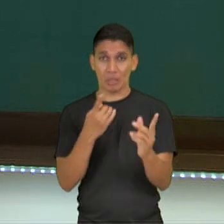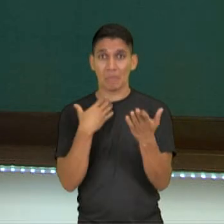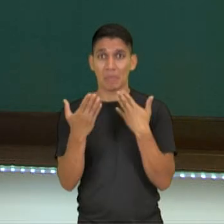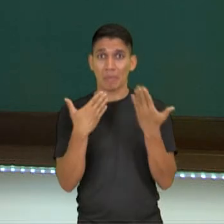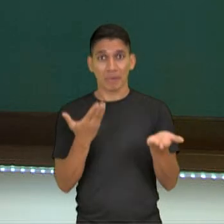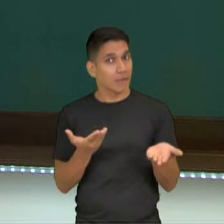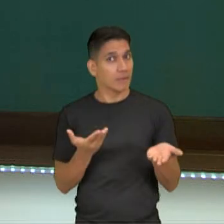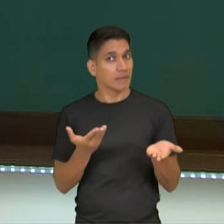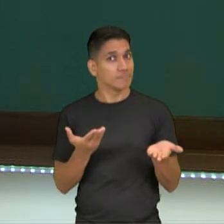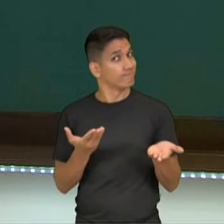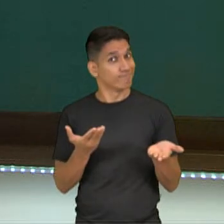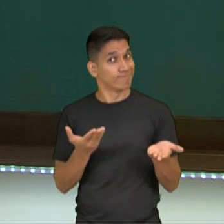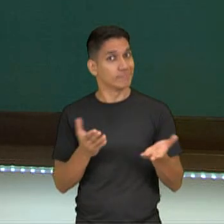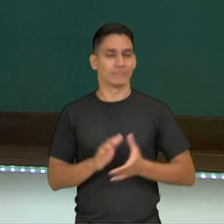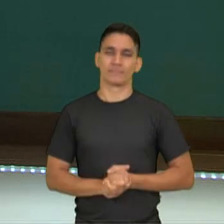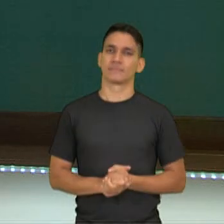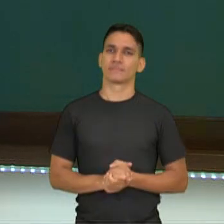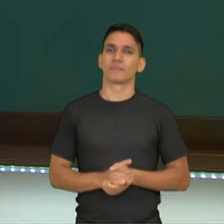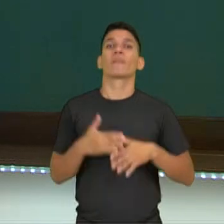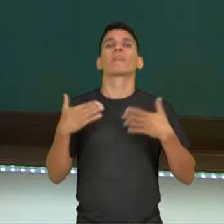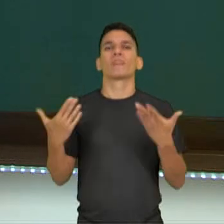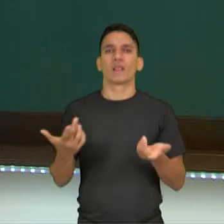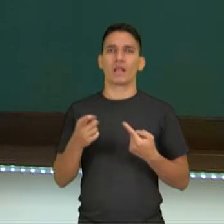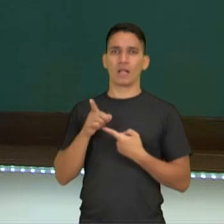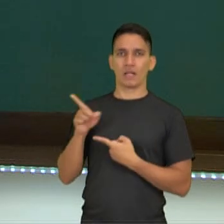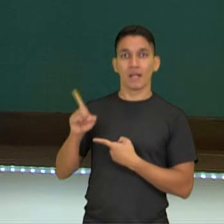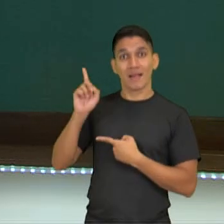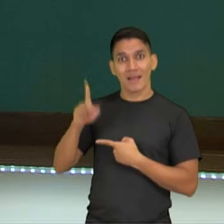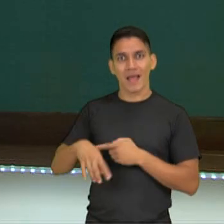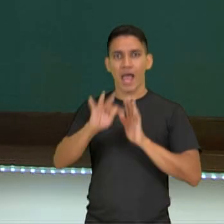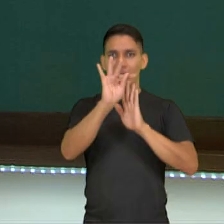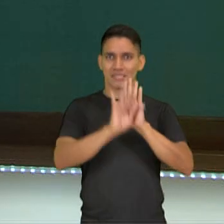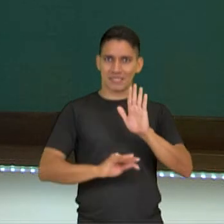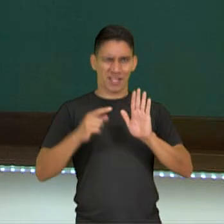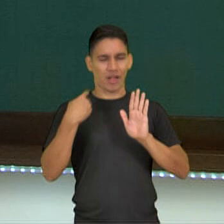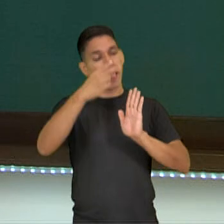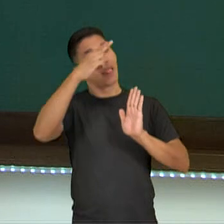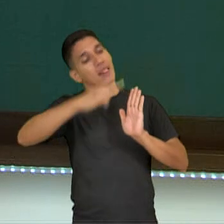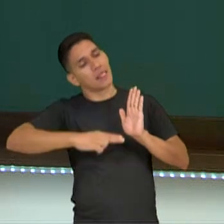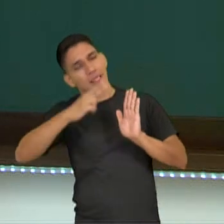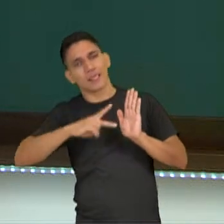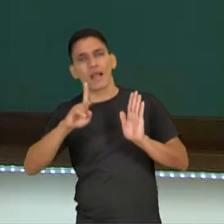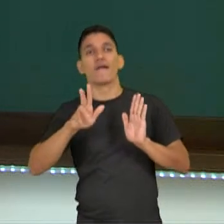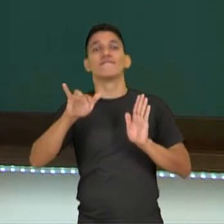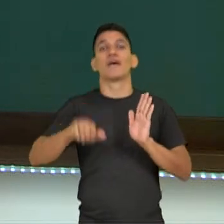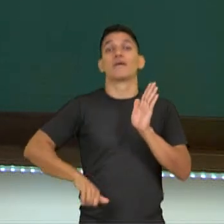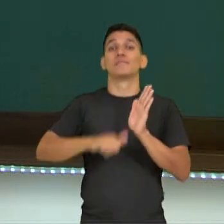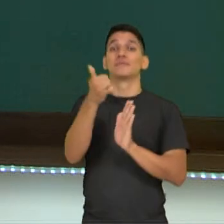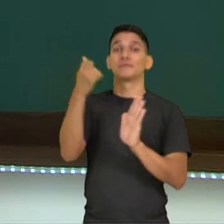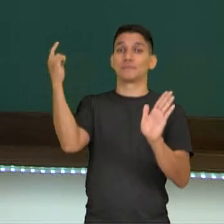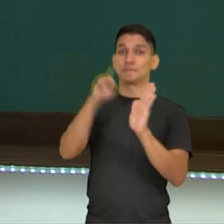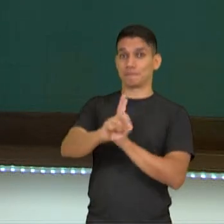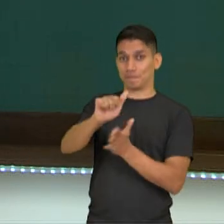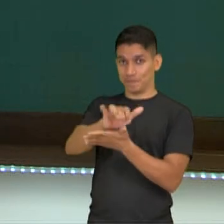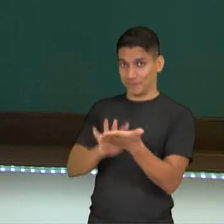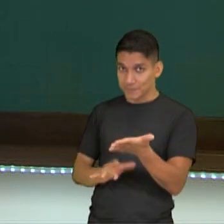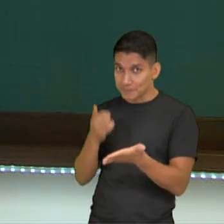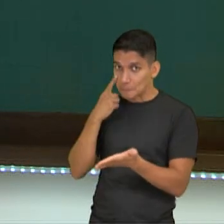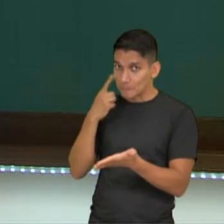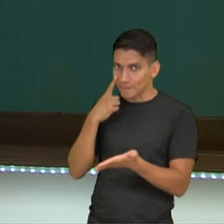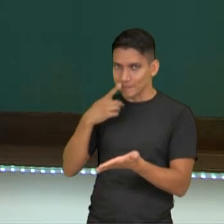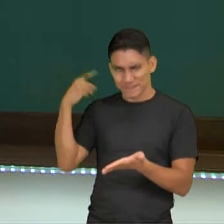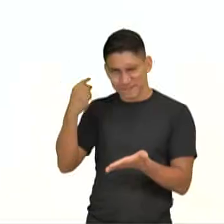né? Então, nós temos ali, né, um texto que acabamos de ler e vamos para a nossa primeira atividade para